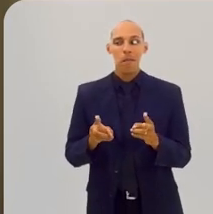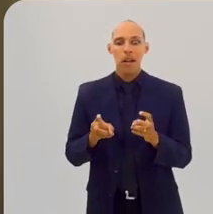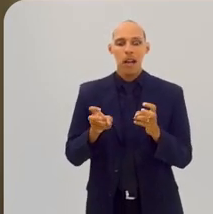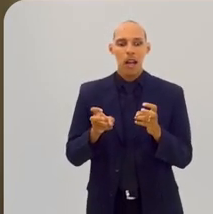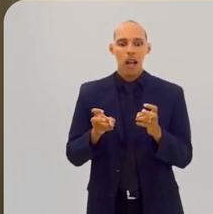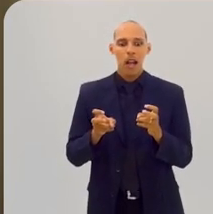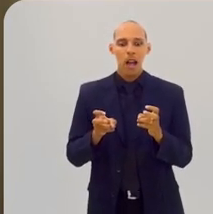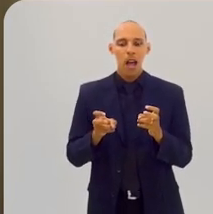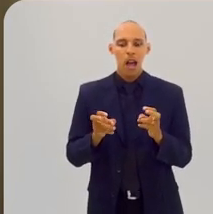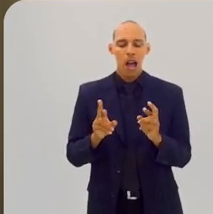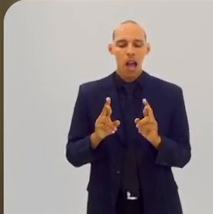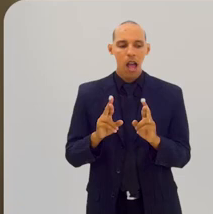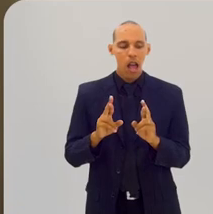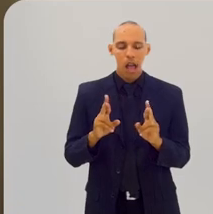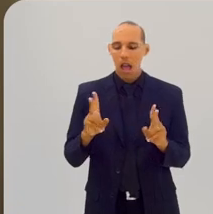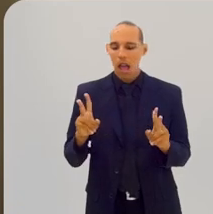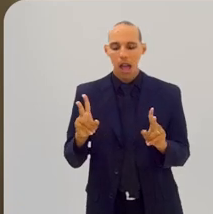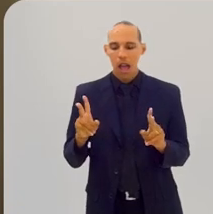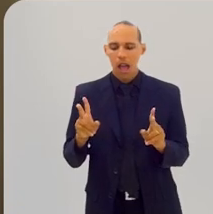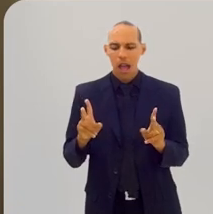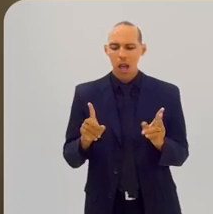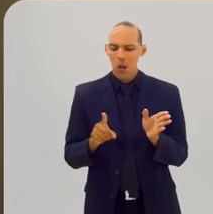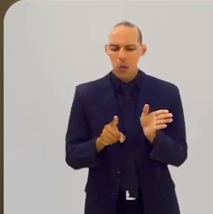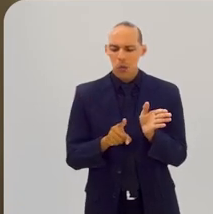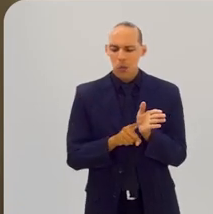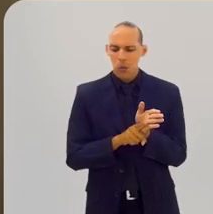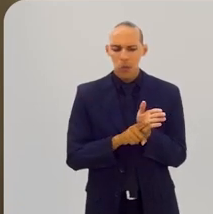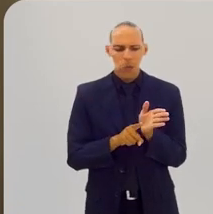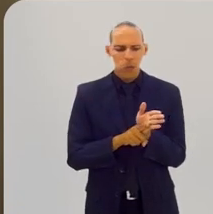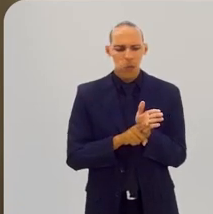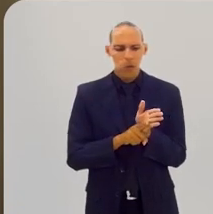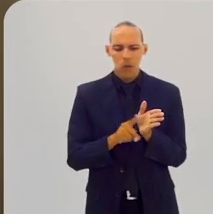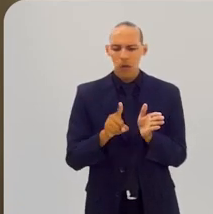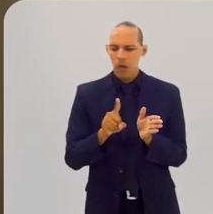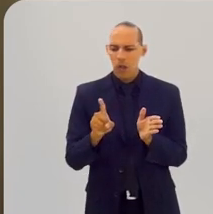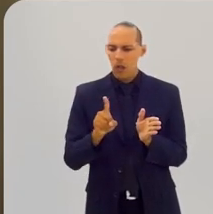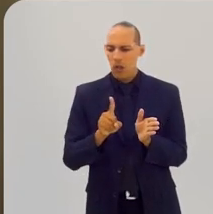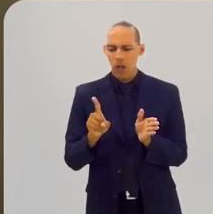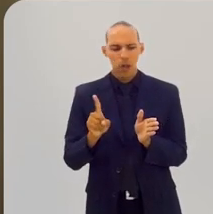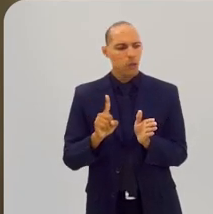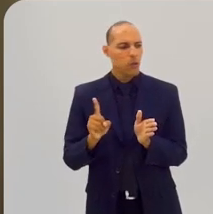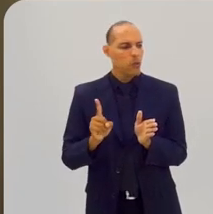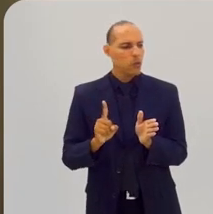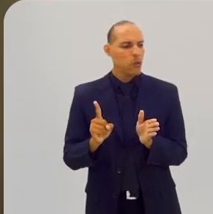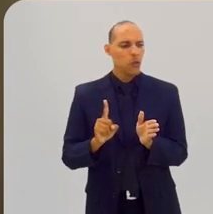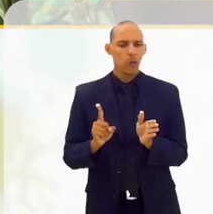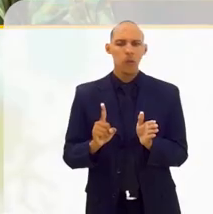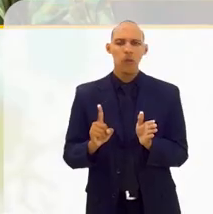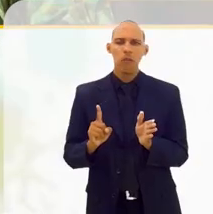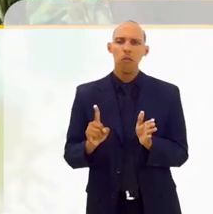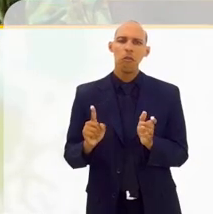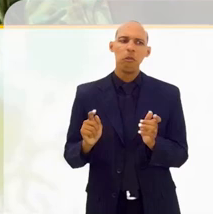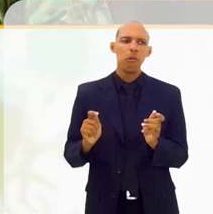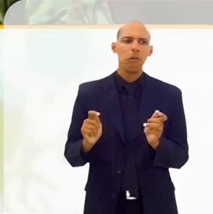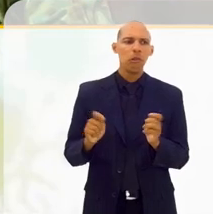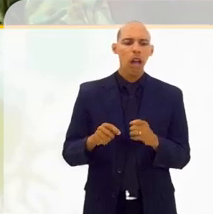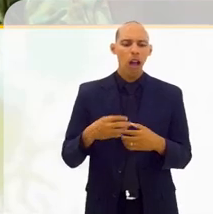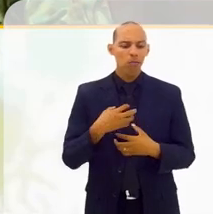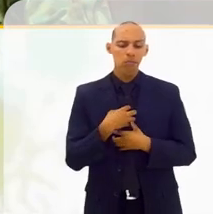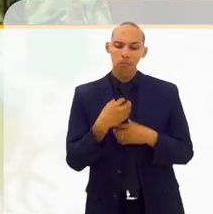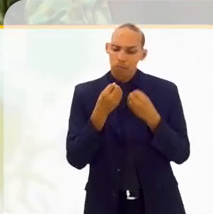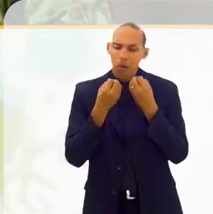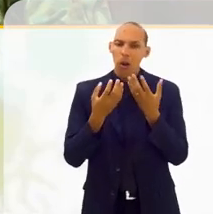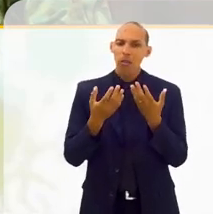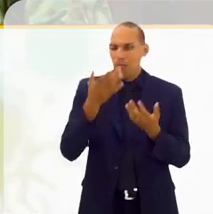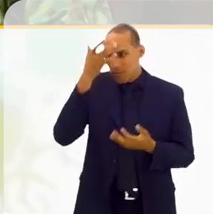a perceber que essa diferença não era negativamente não era assim necessariamente negativa podia ser